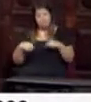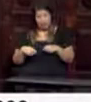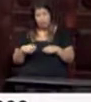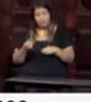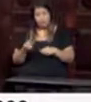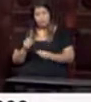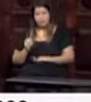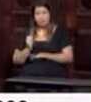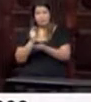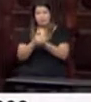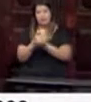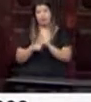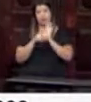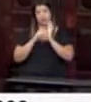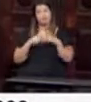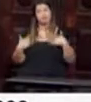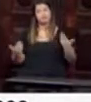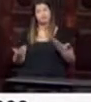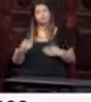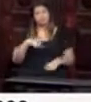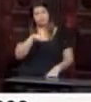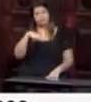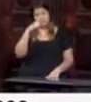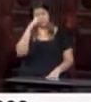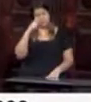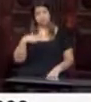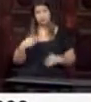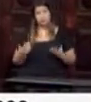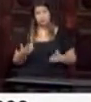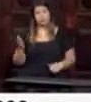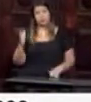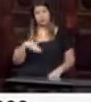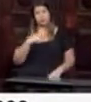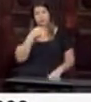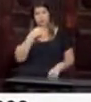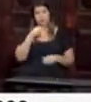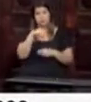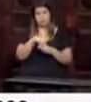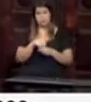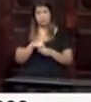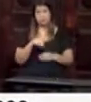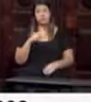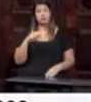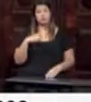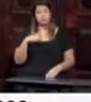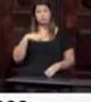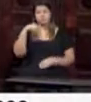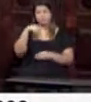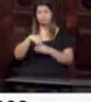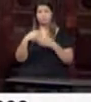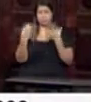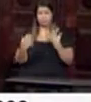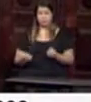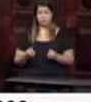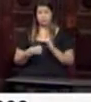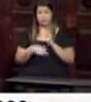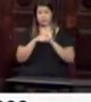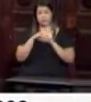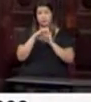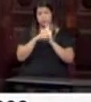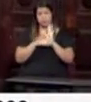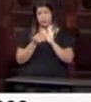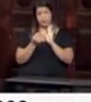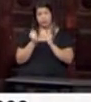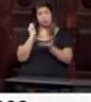antecipar tributo hoje? Então, senhor presidente, eu gostaria de trazer na declaração de voto, dizendo que votamos favoravelmente à antecipação de